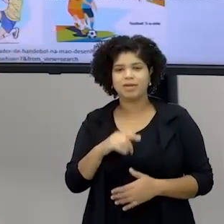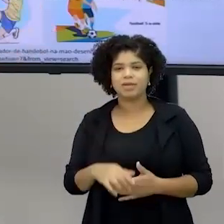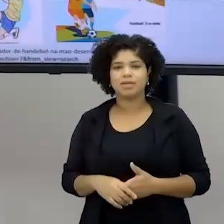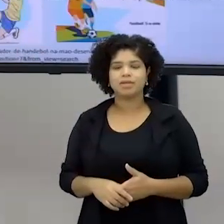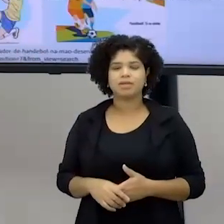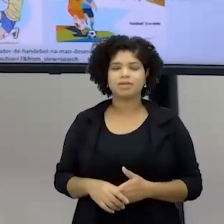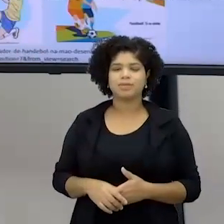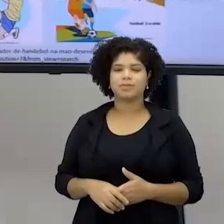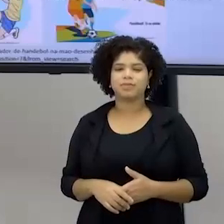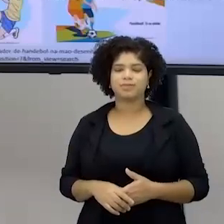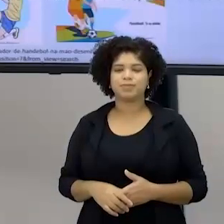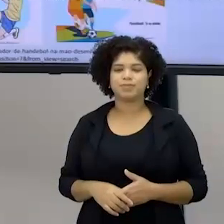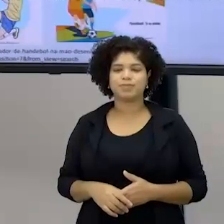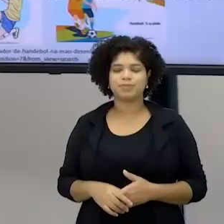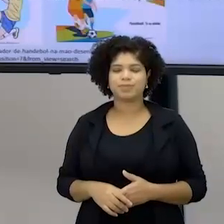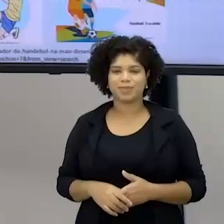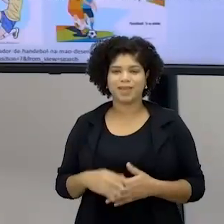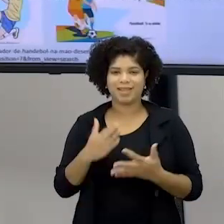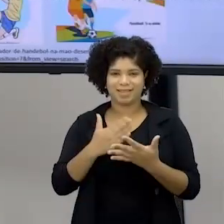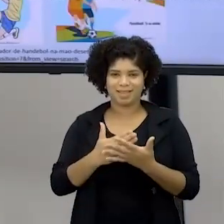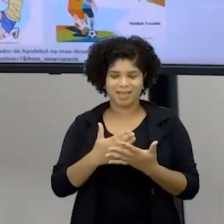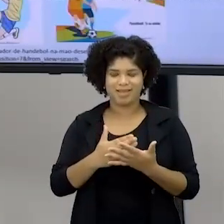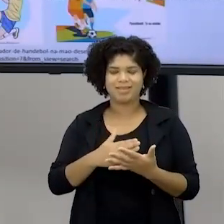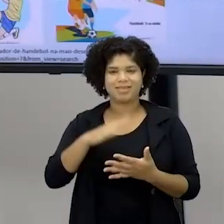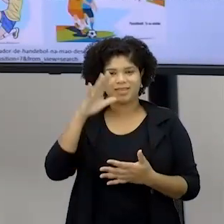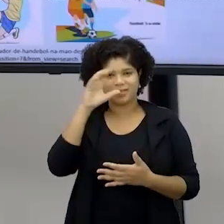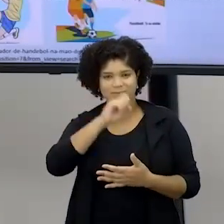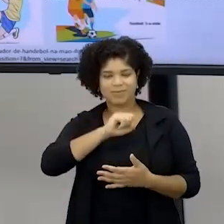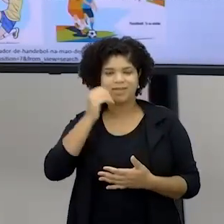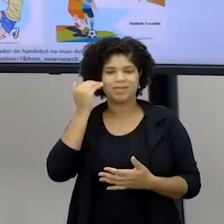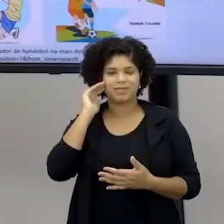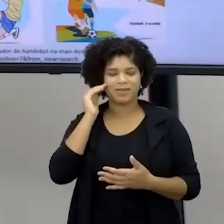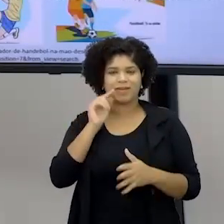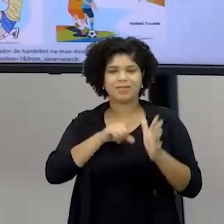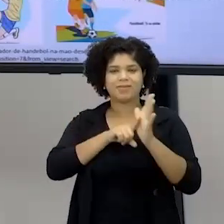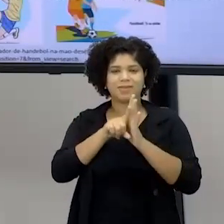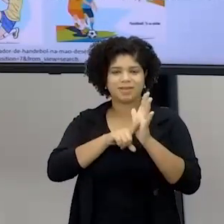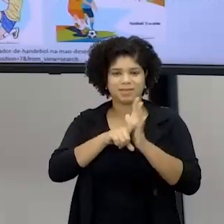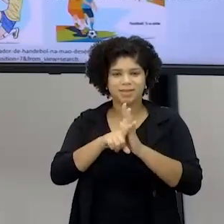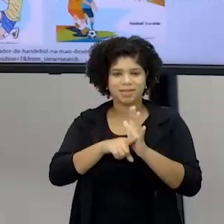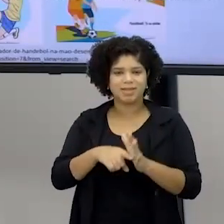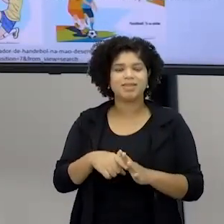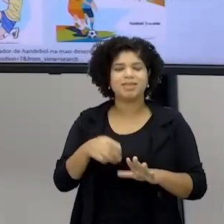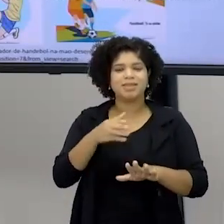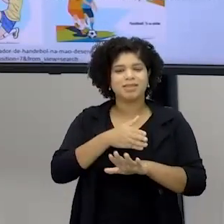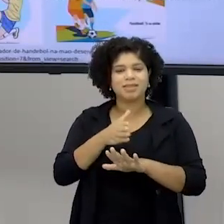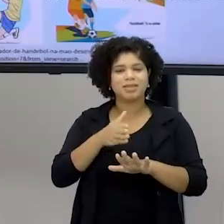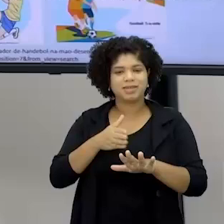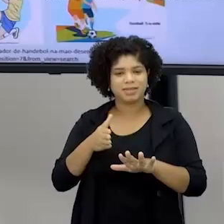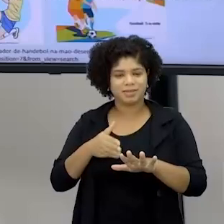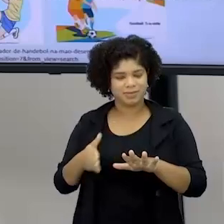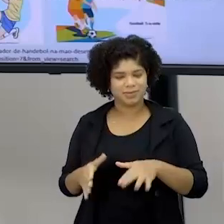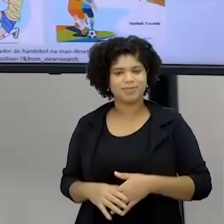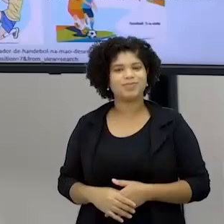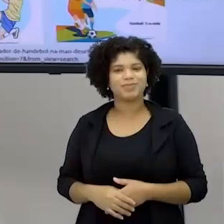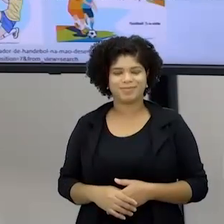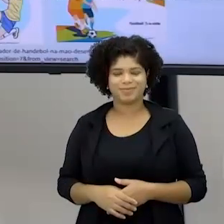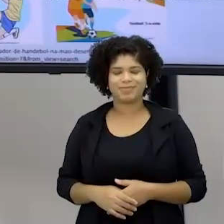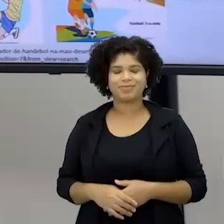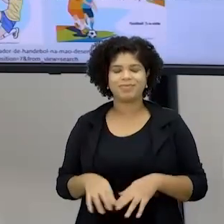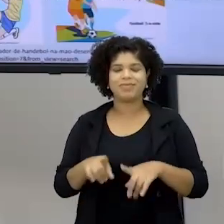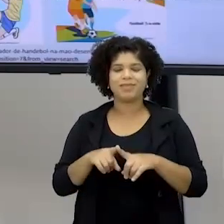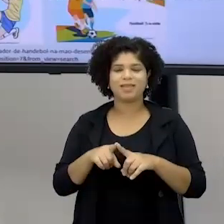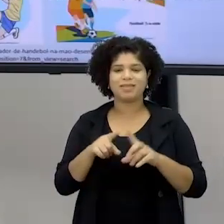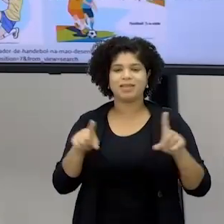o encaminhamento dessa aula, né? Começar com pesquisas pelas questões norteadoras e trazer aí para a